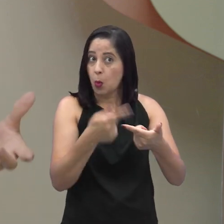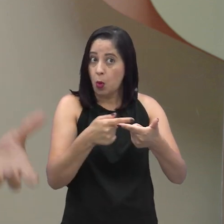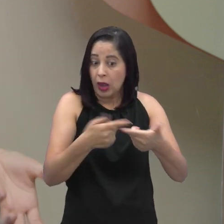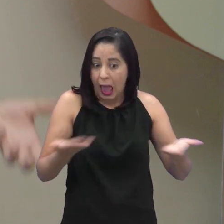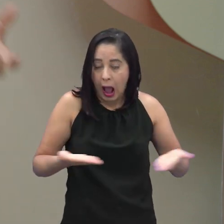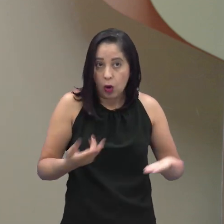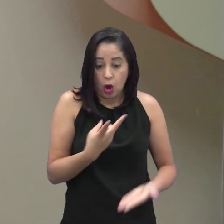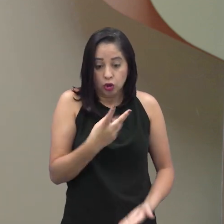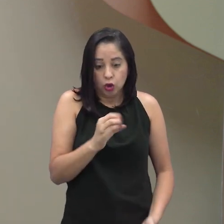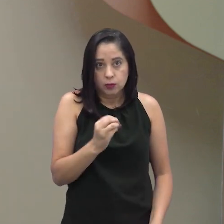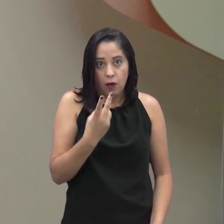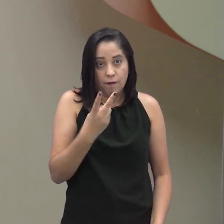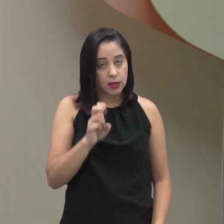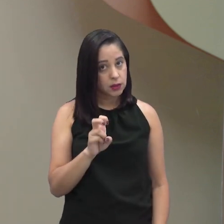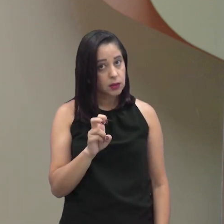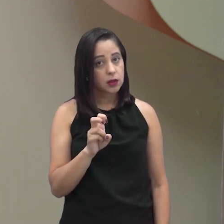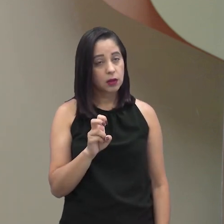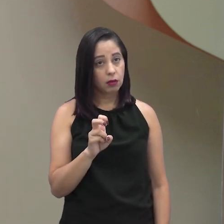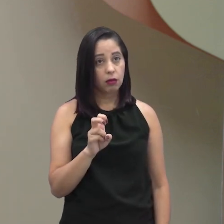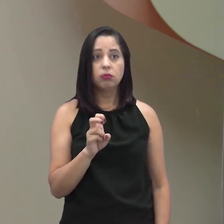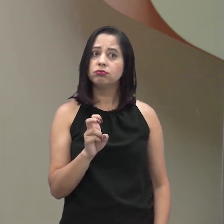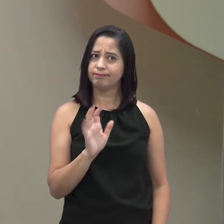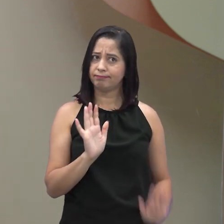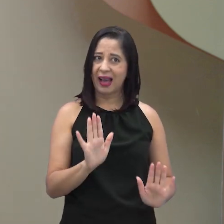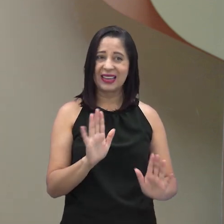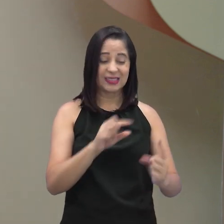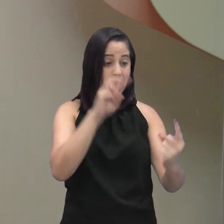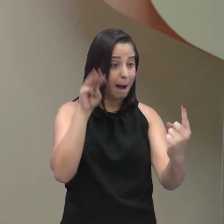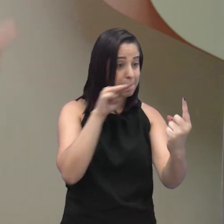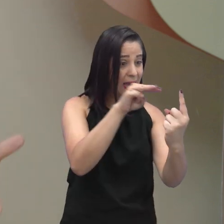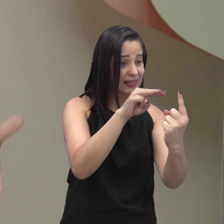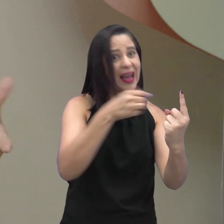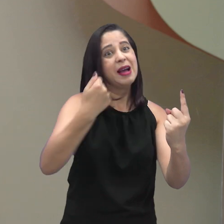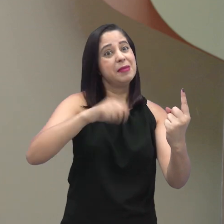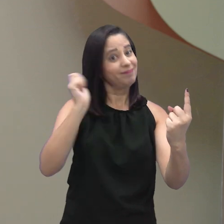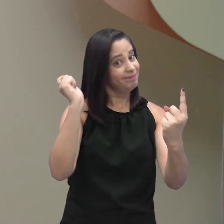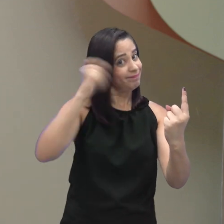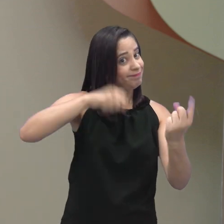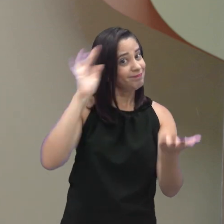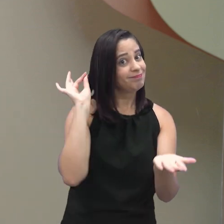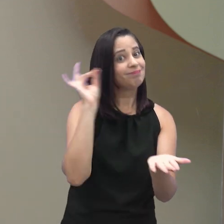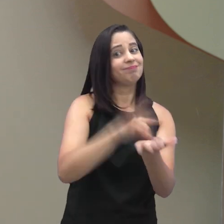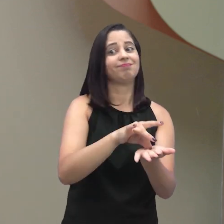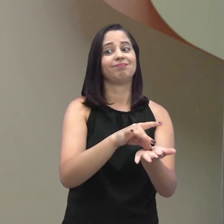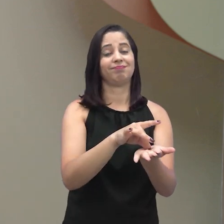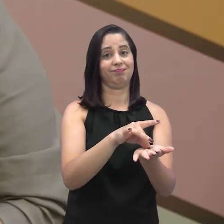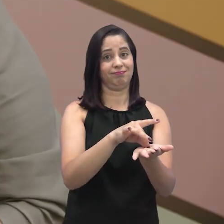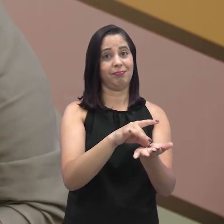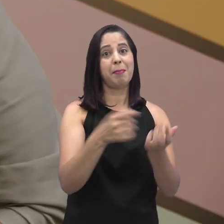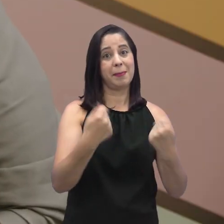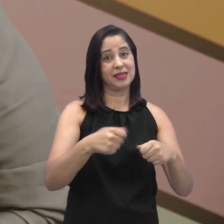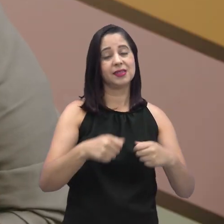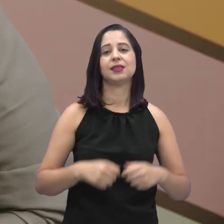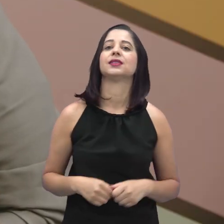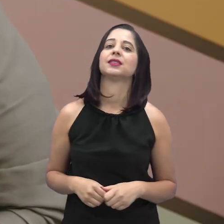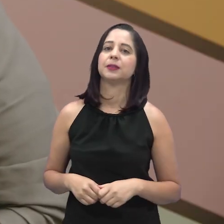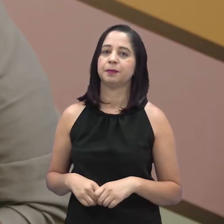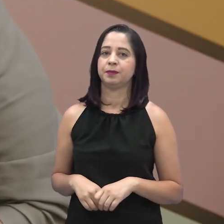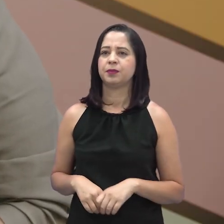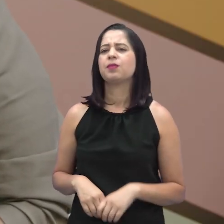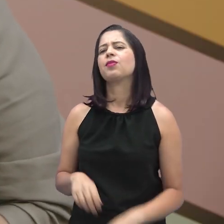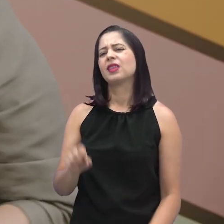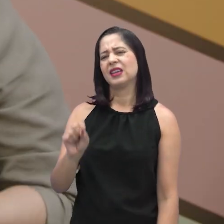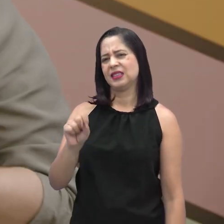meta ambiciosa, mas necessária ao mesmo tempo, né? A gente está falando de vida, de dignidade. Sim, e perpassa